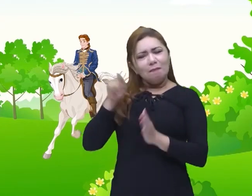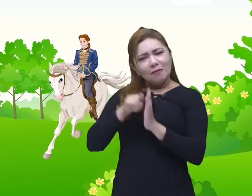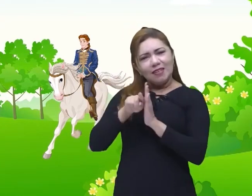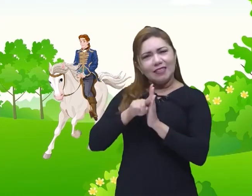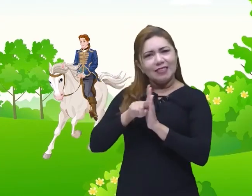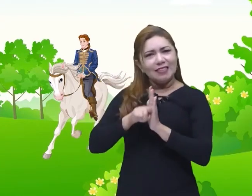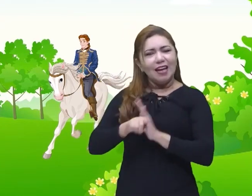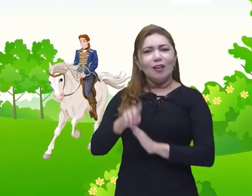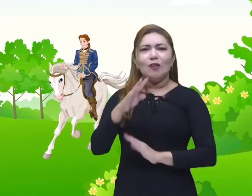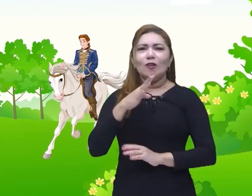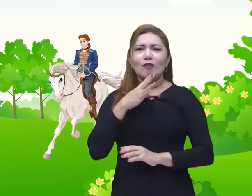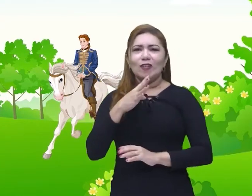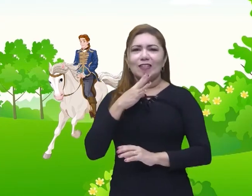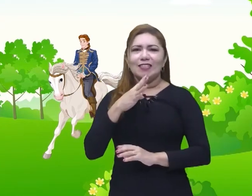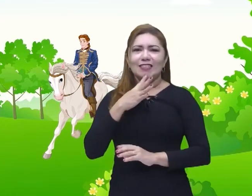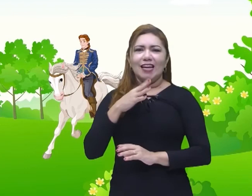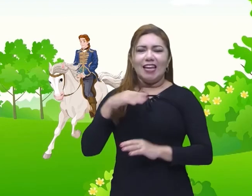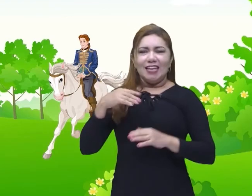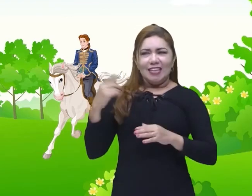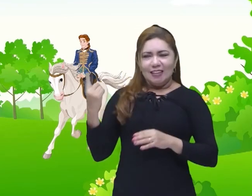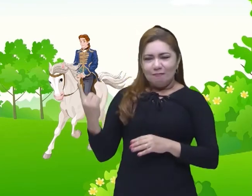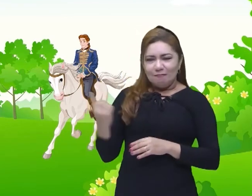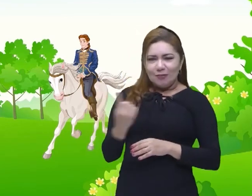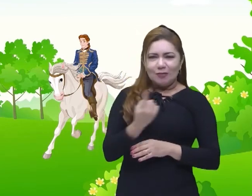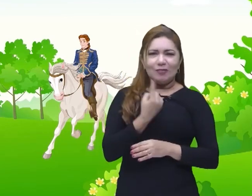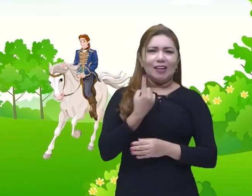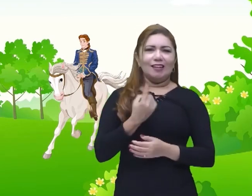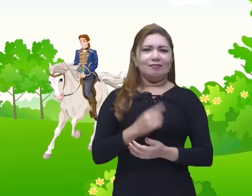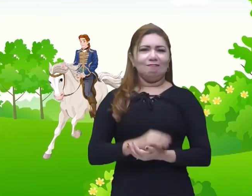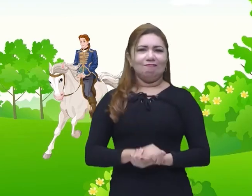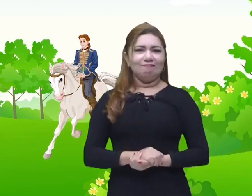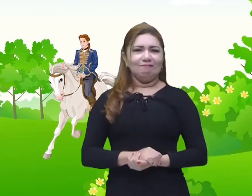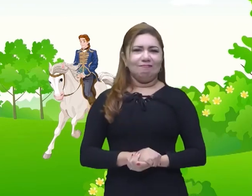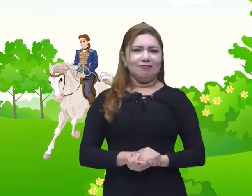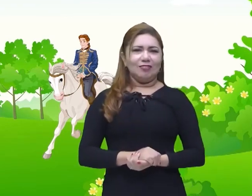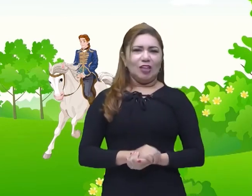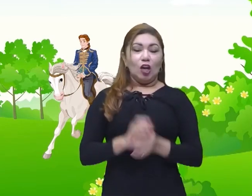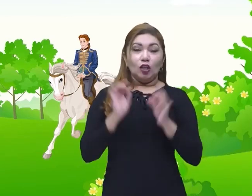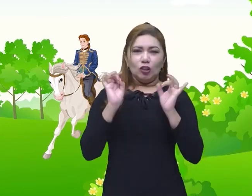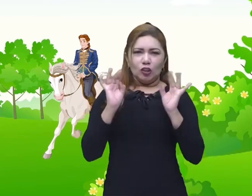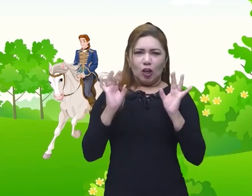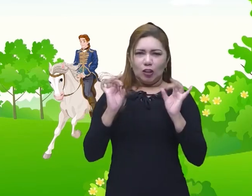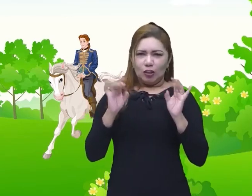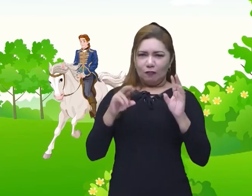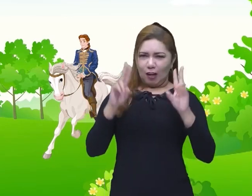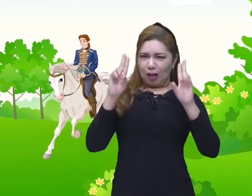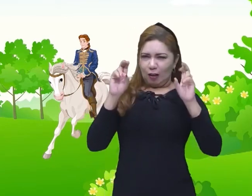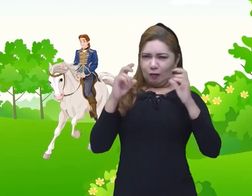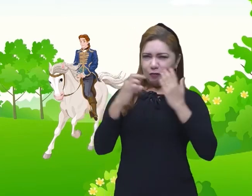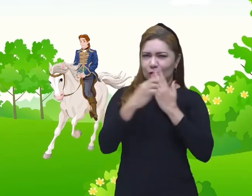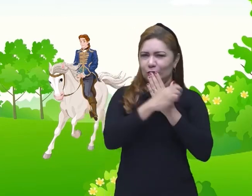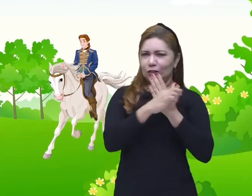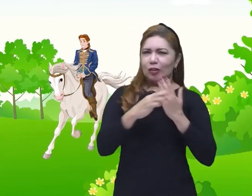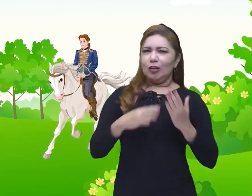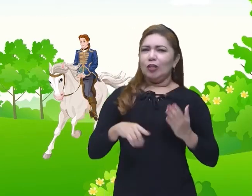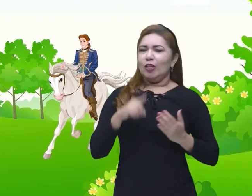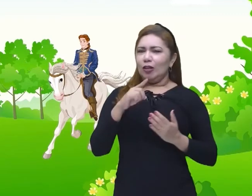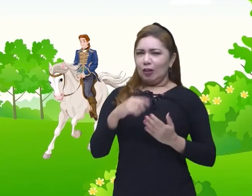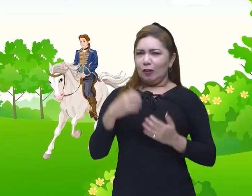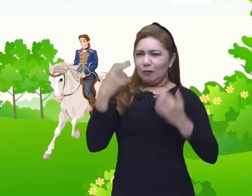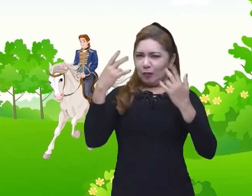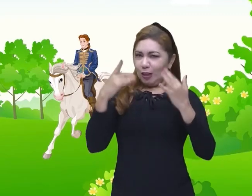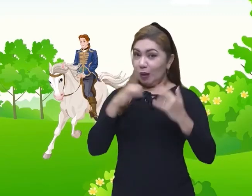e conhecer e navegar. Se eu falar somente o título da história, você já vai saber do que se trata.